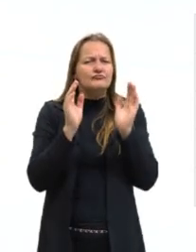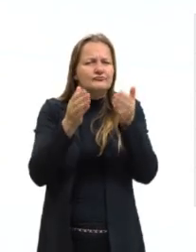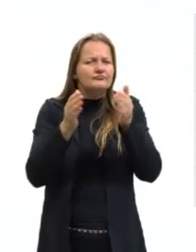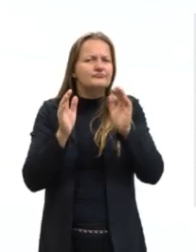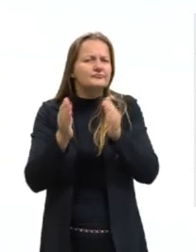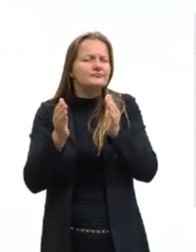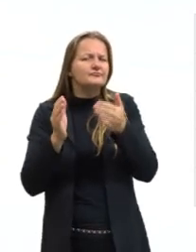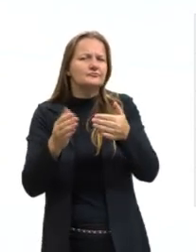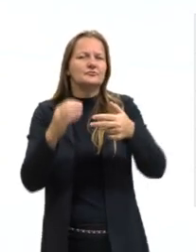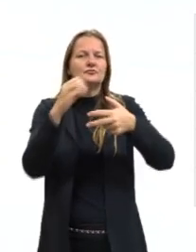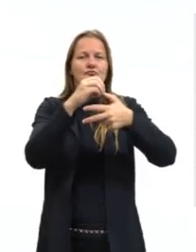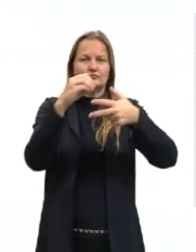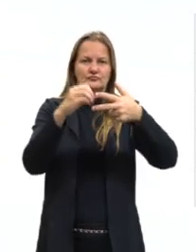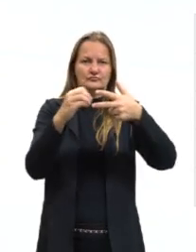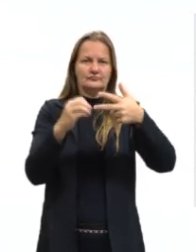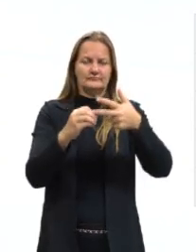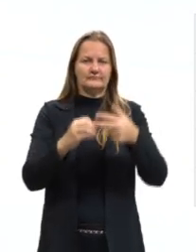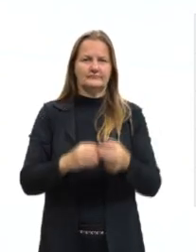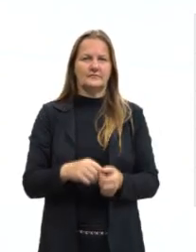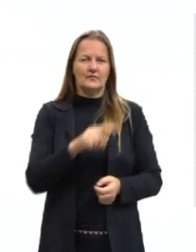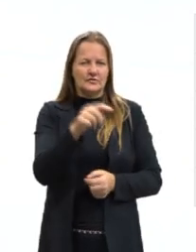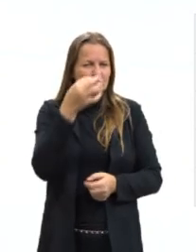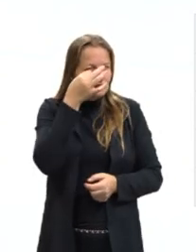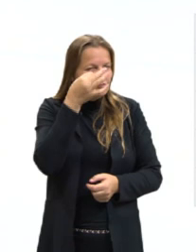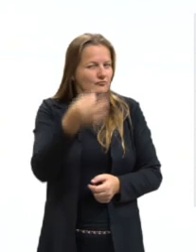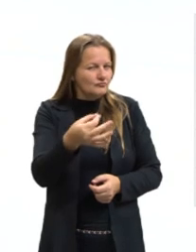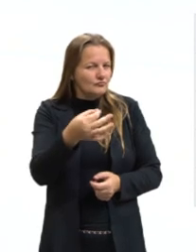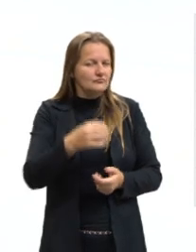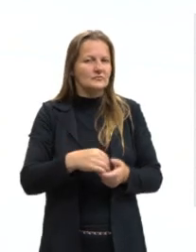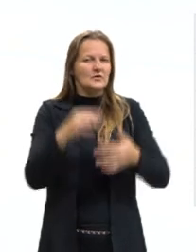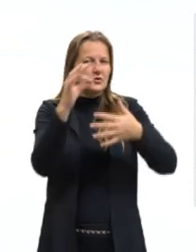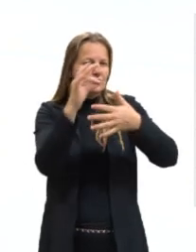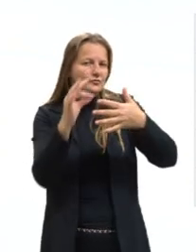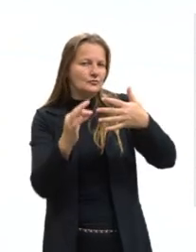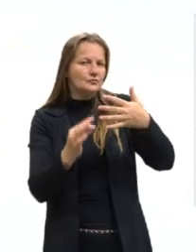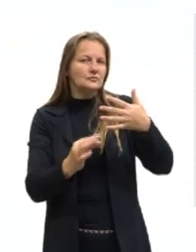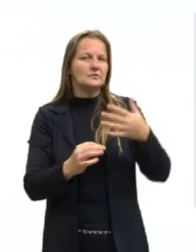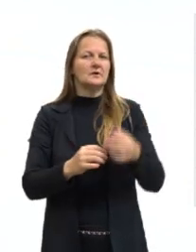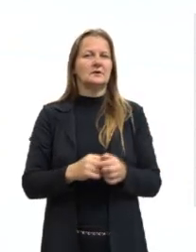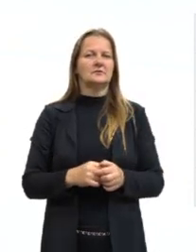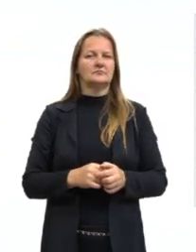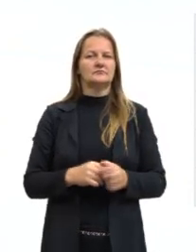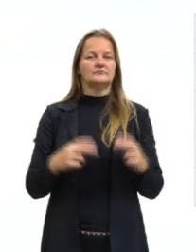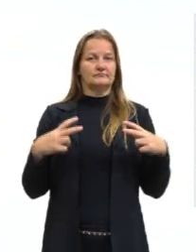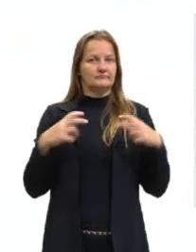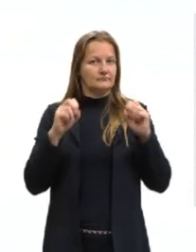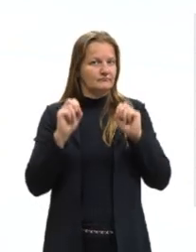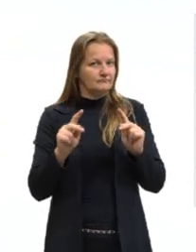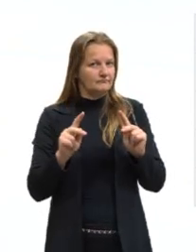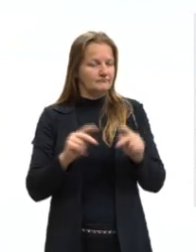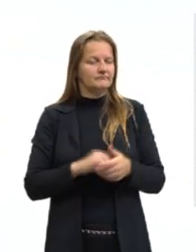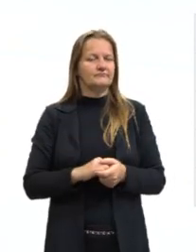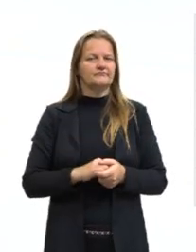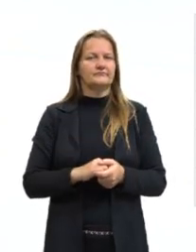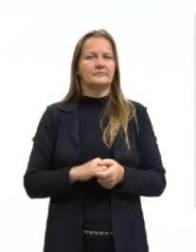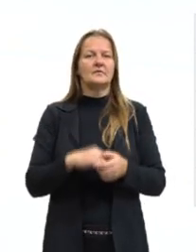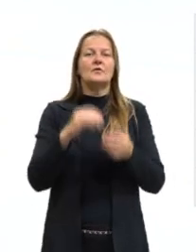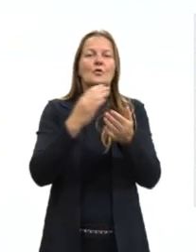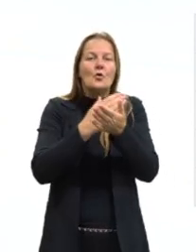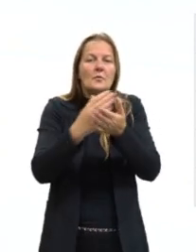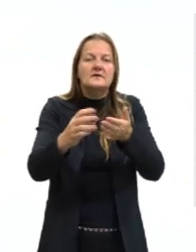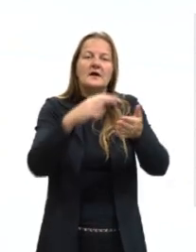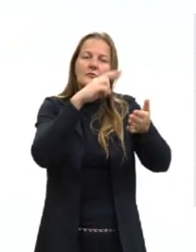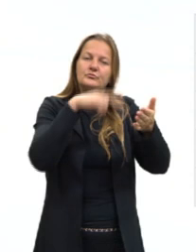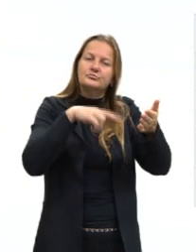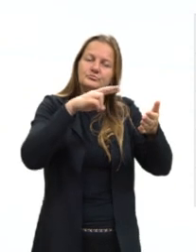questões do Enem então é muito importante que vocês se atente aos detalhes principalmente dessa questão em particular Ok então vou começar lendo ela